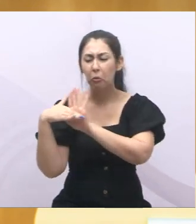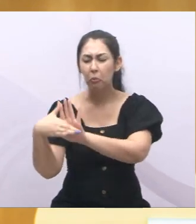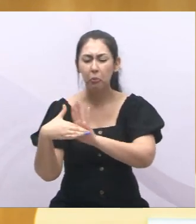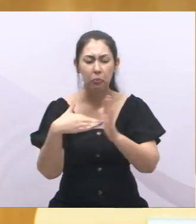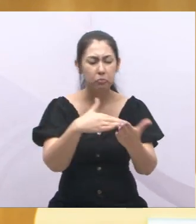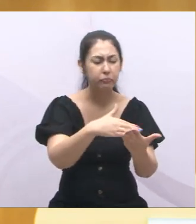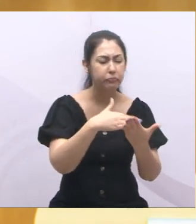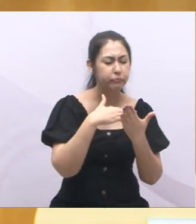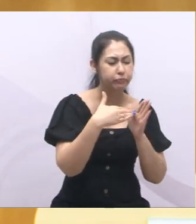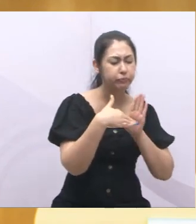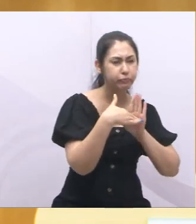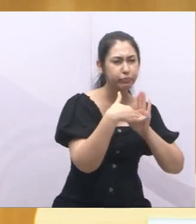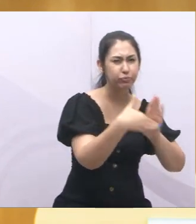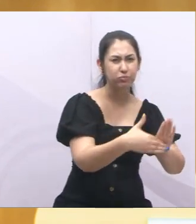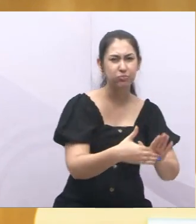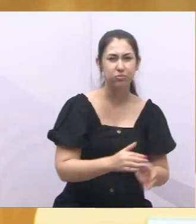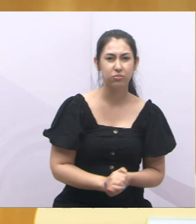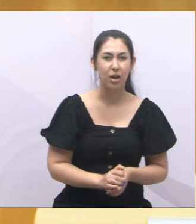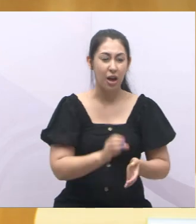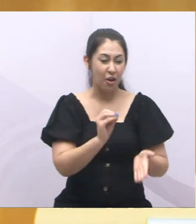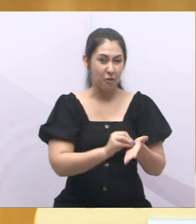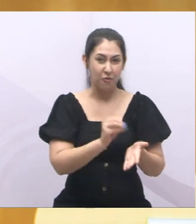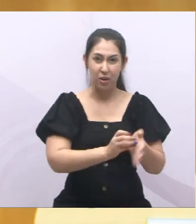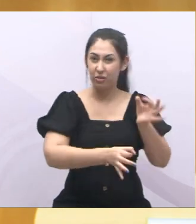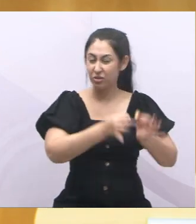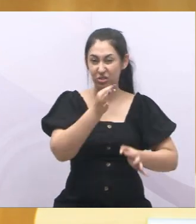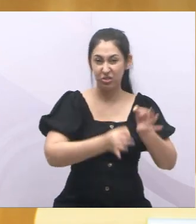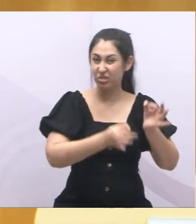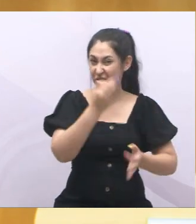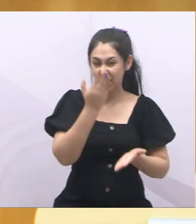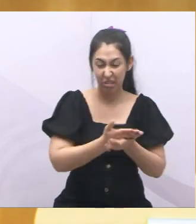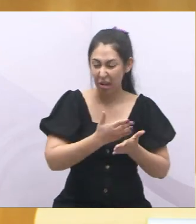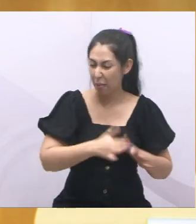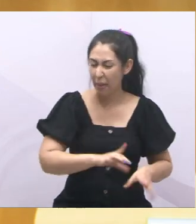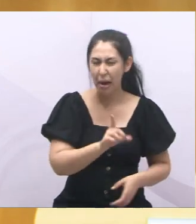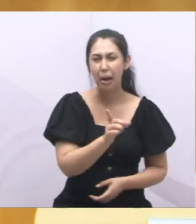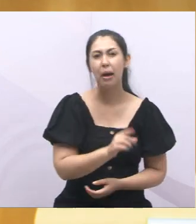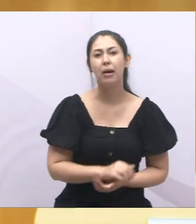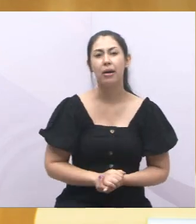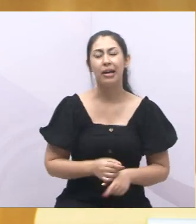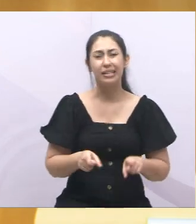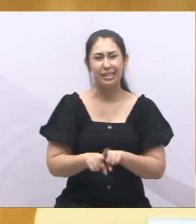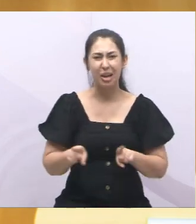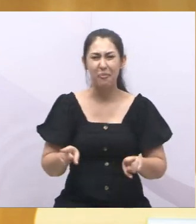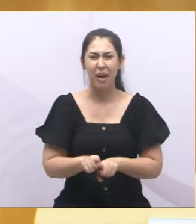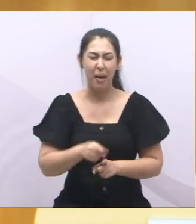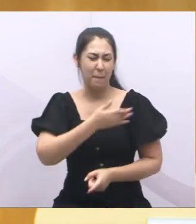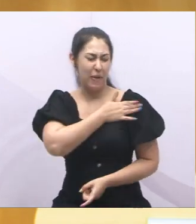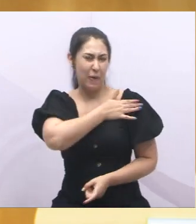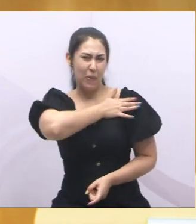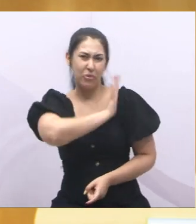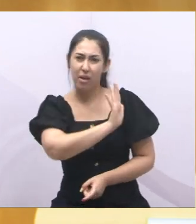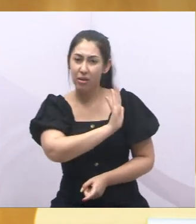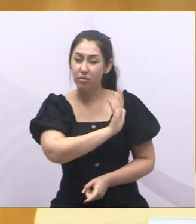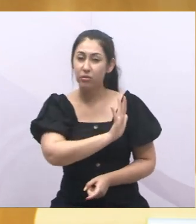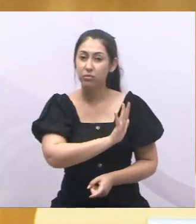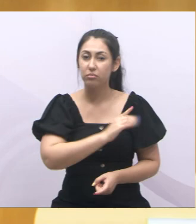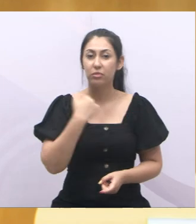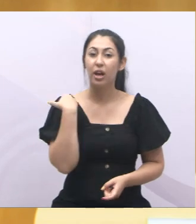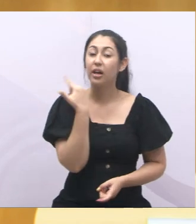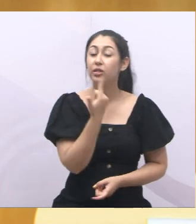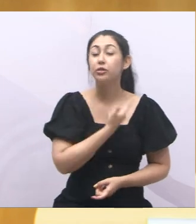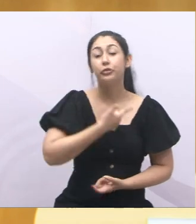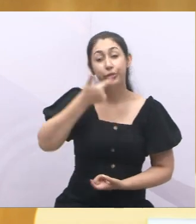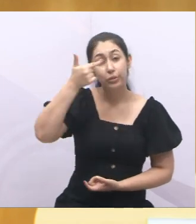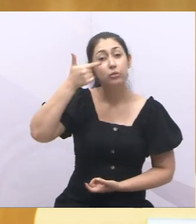à mesa do combate às injustiças, à mesa do enfrentamento do preconceito e da discriminação, para que